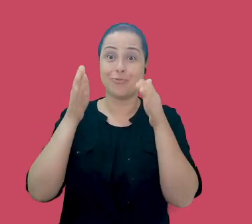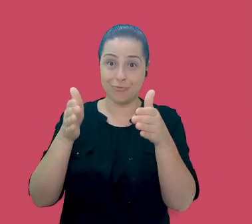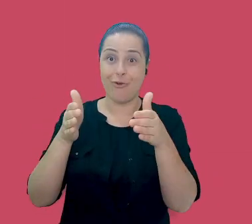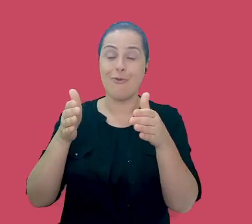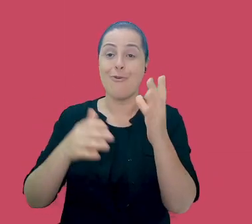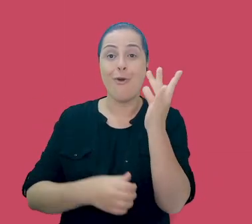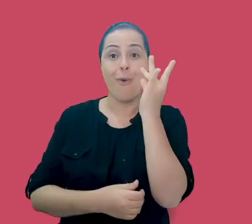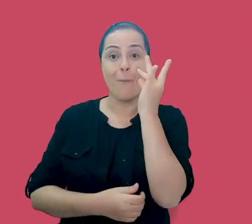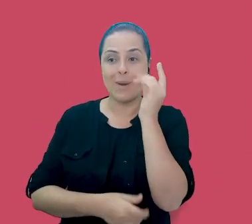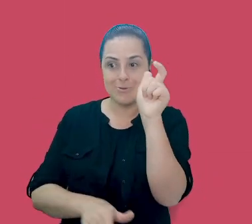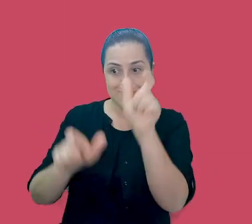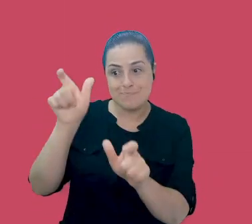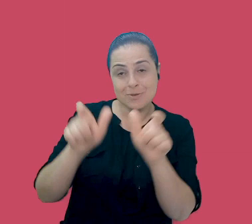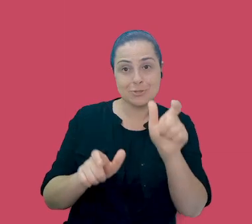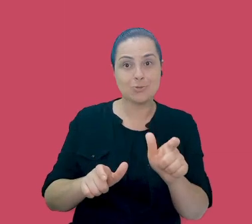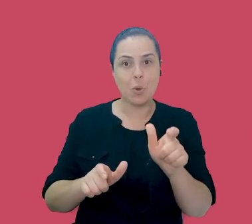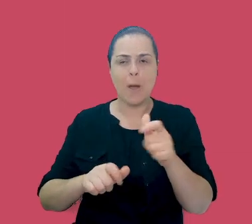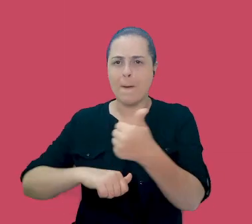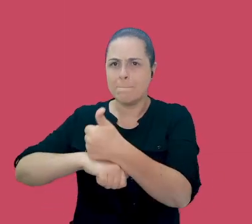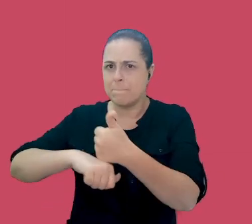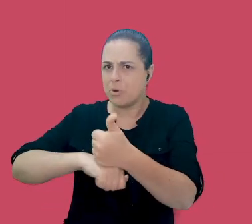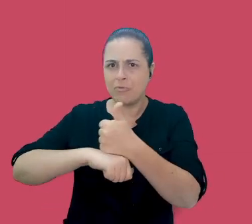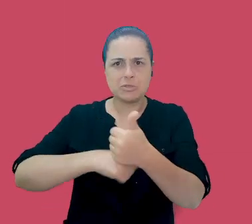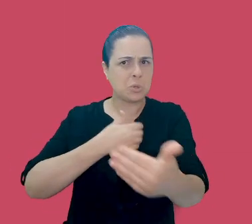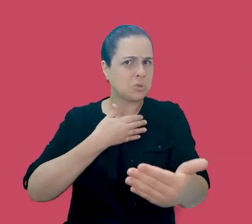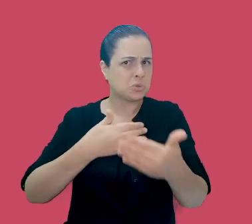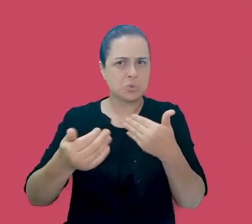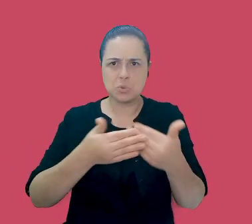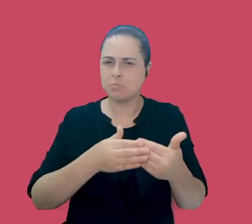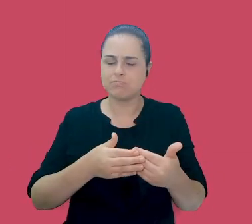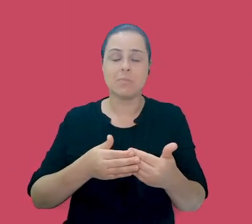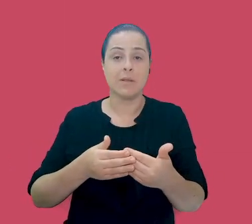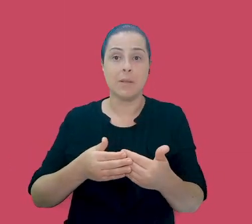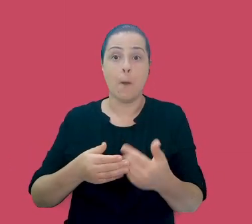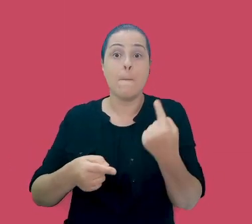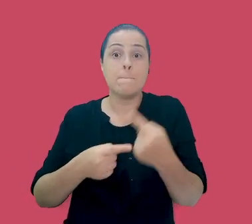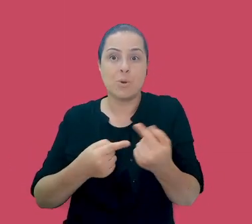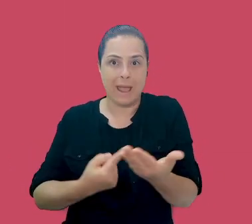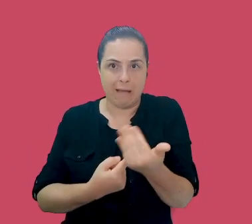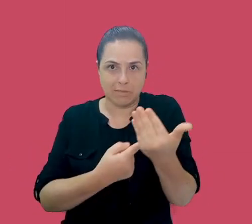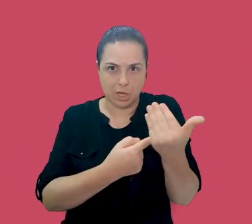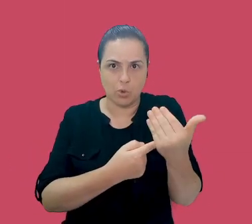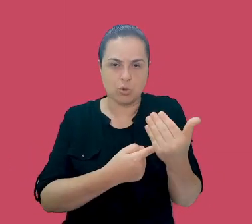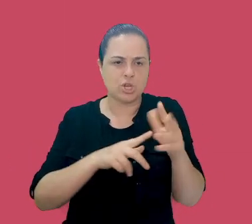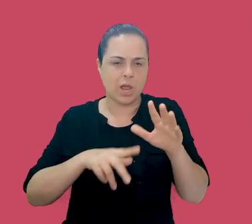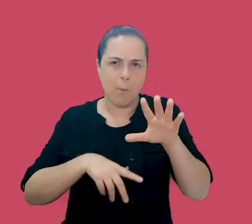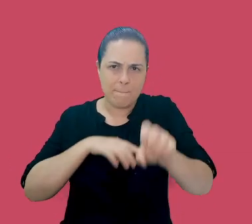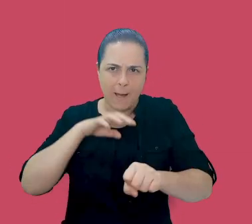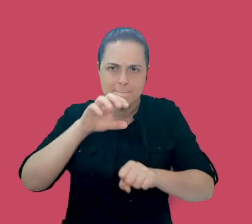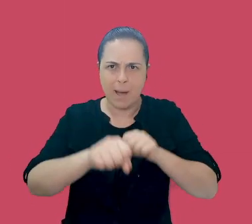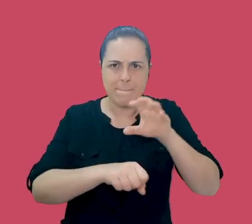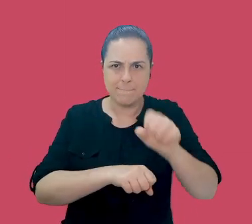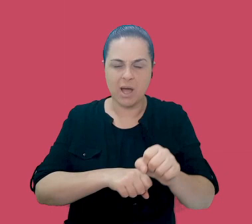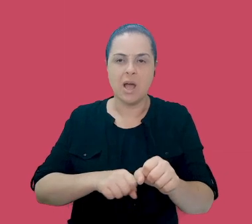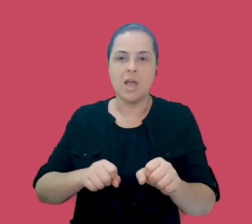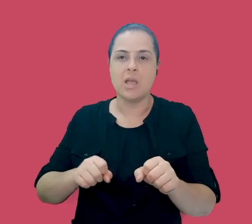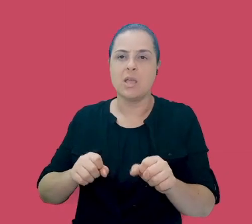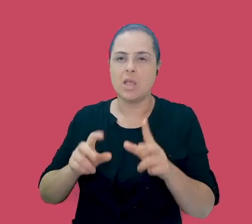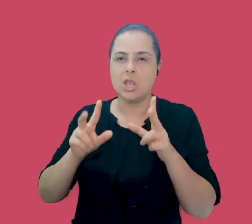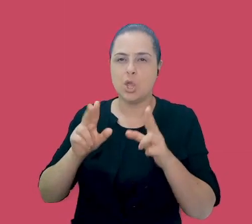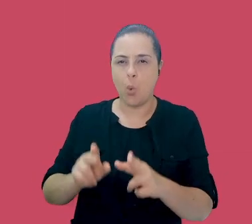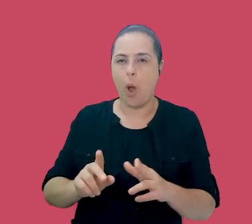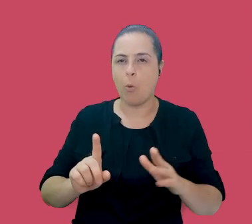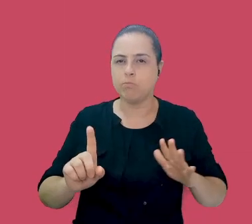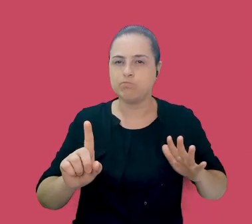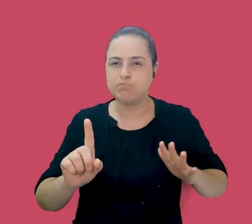Em todas as profissões que estão sendo comidas pela tecnologia, pelas inovações que estão acontecendo, uma coisa que eles têm